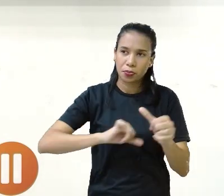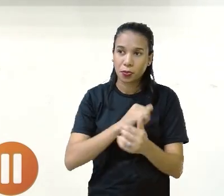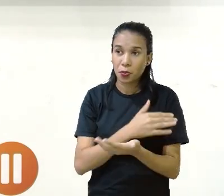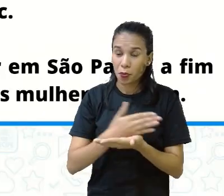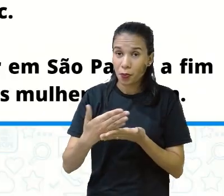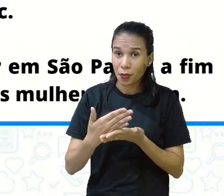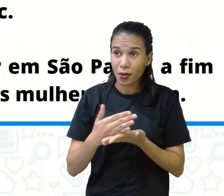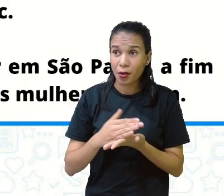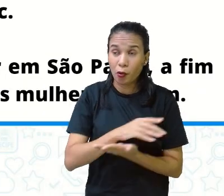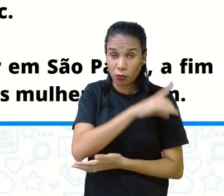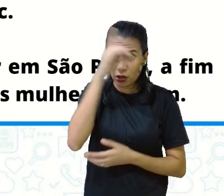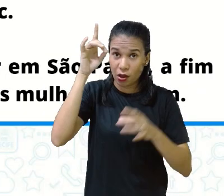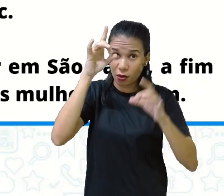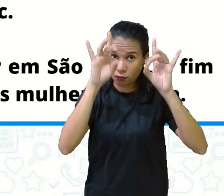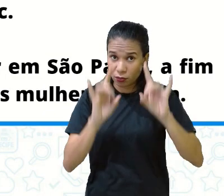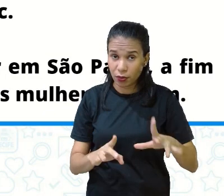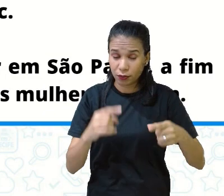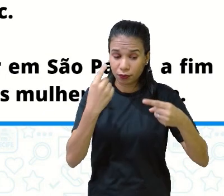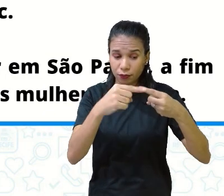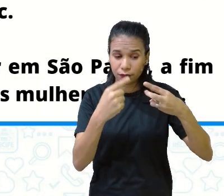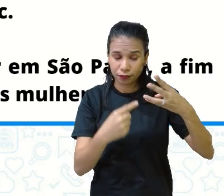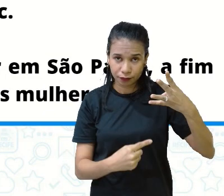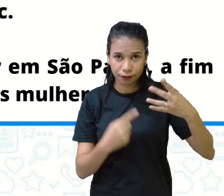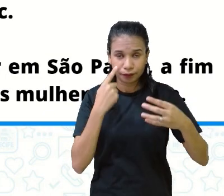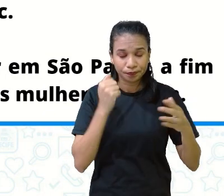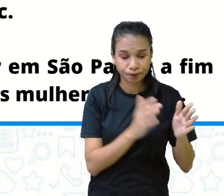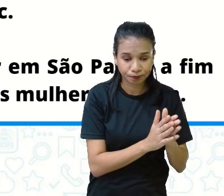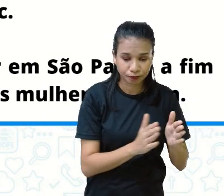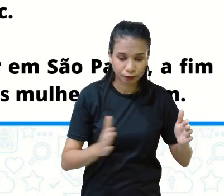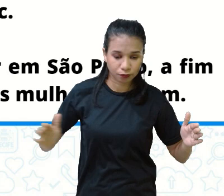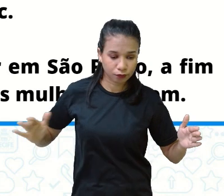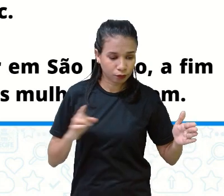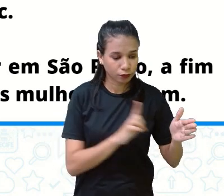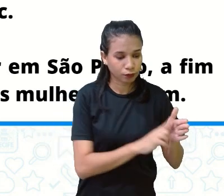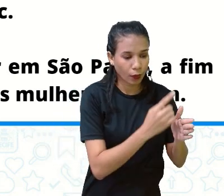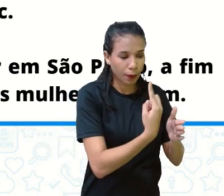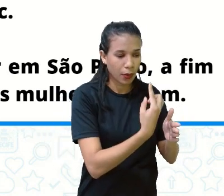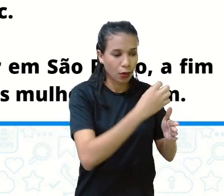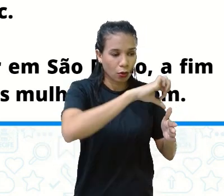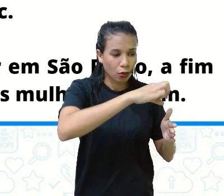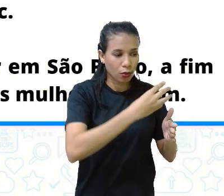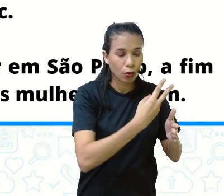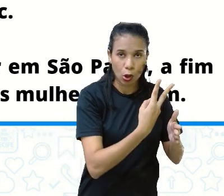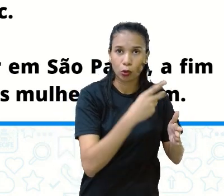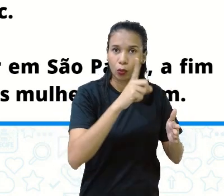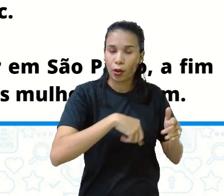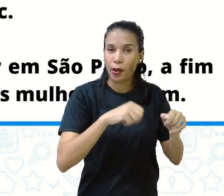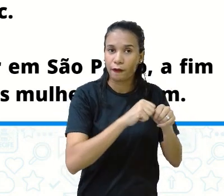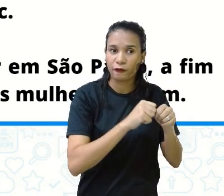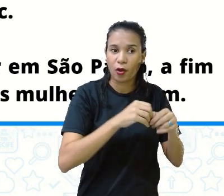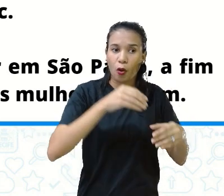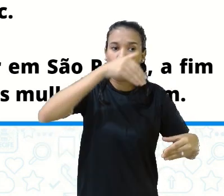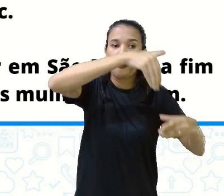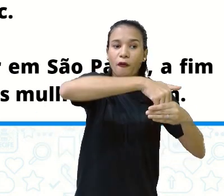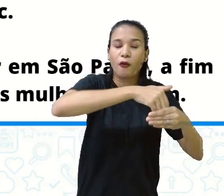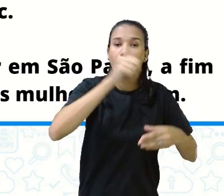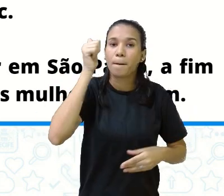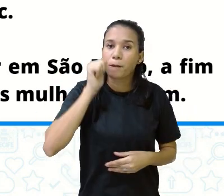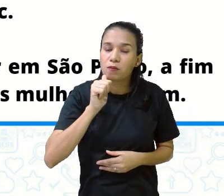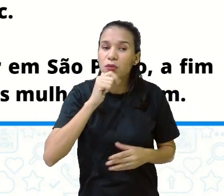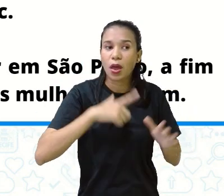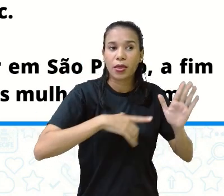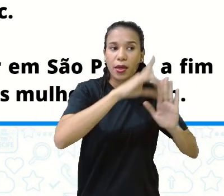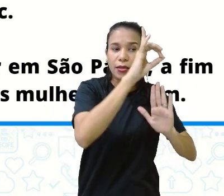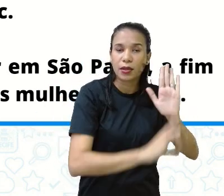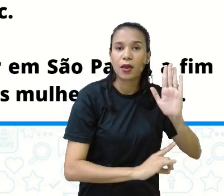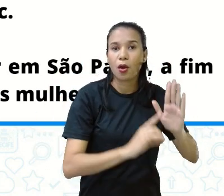algumas datas específicas para vocês. Em 1932, foi instituído o voto feminino com direito